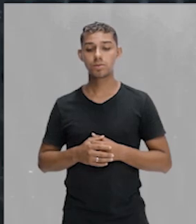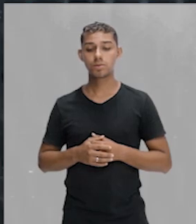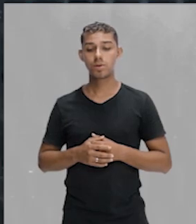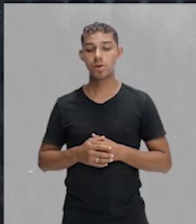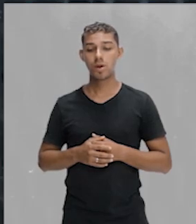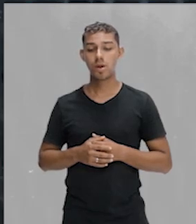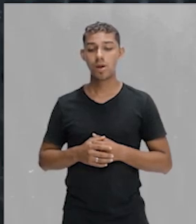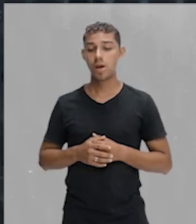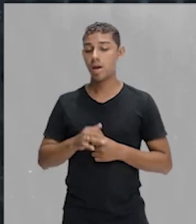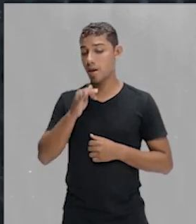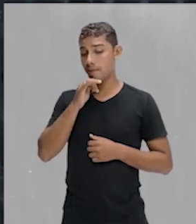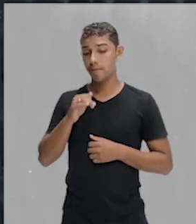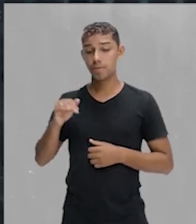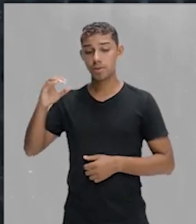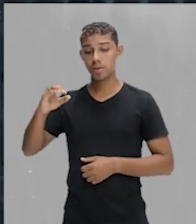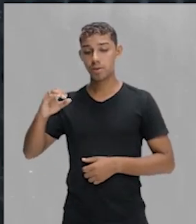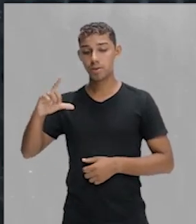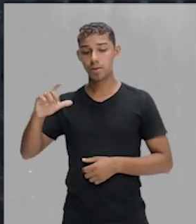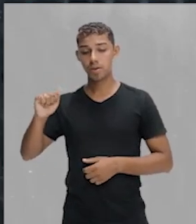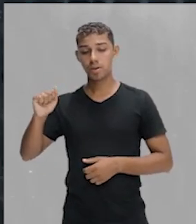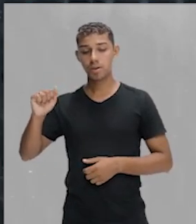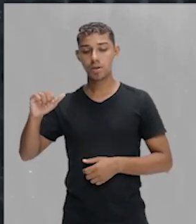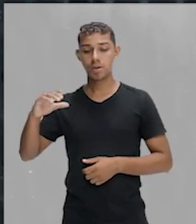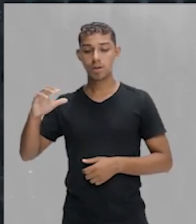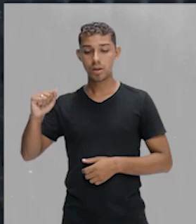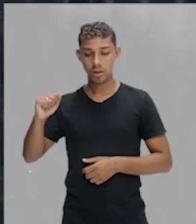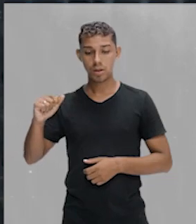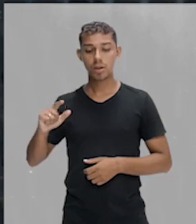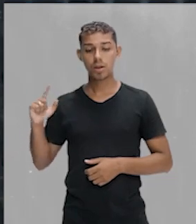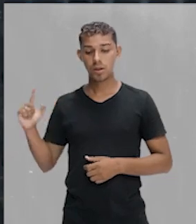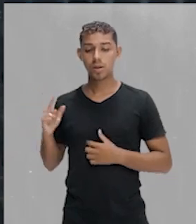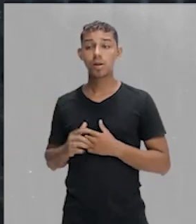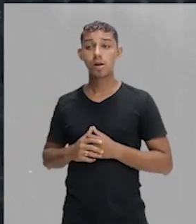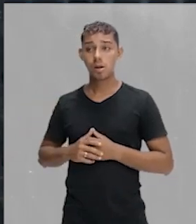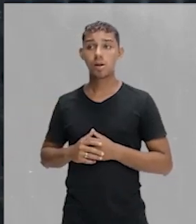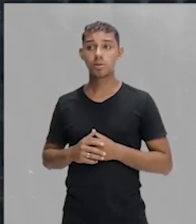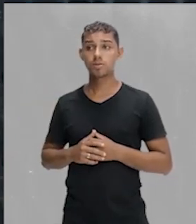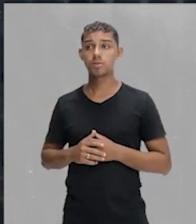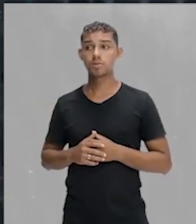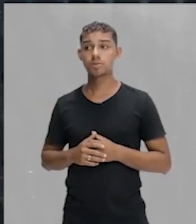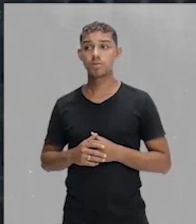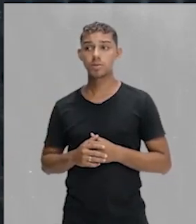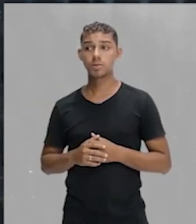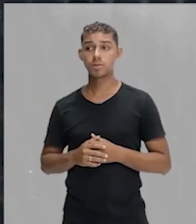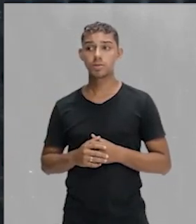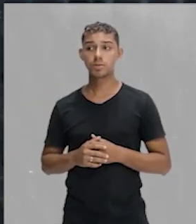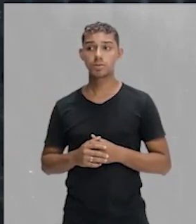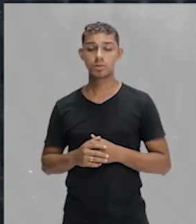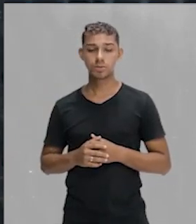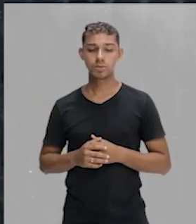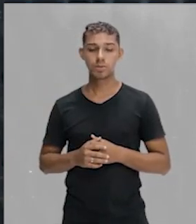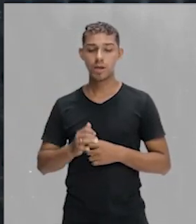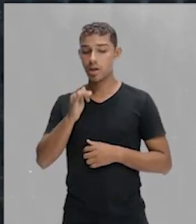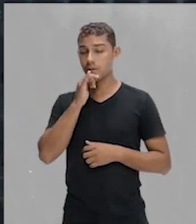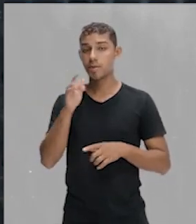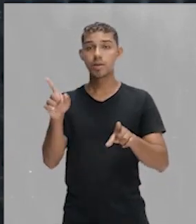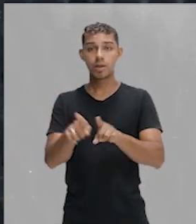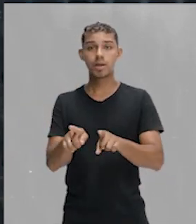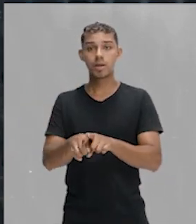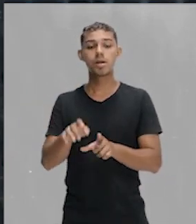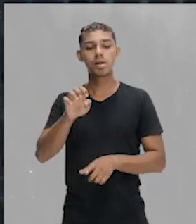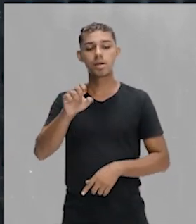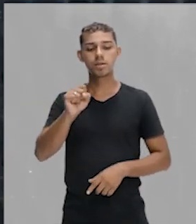uma parte do corpo do frango, se eu não me engano, que fica dejetos. Então, tem tudo a ver. Associem. Estrada de